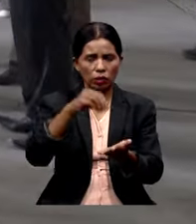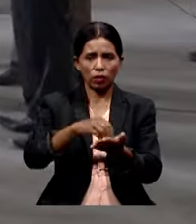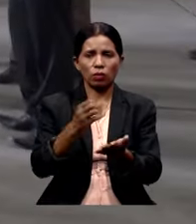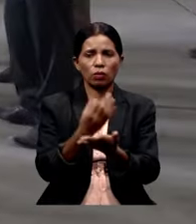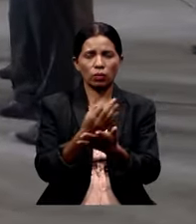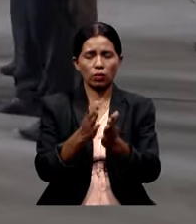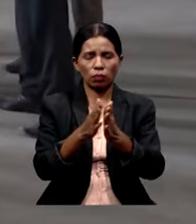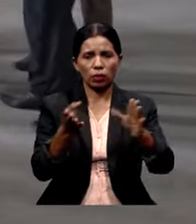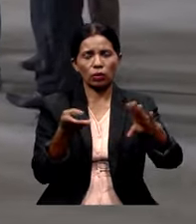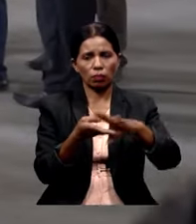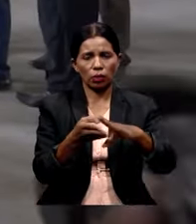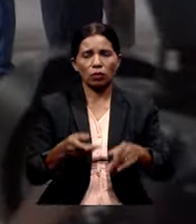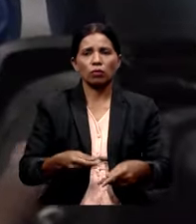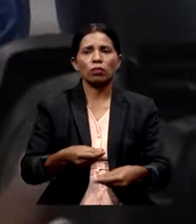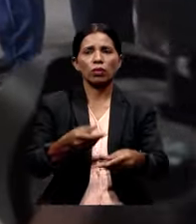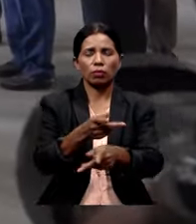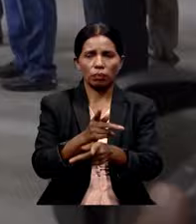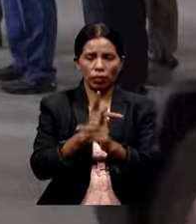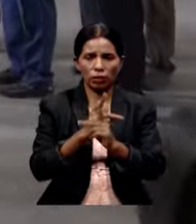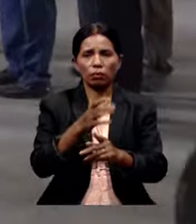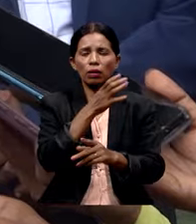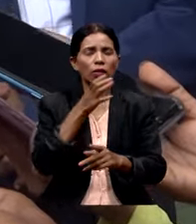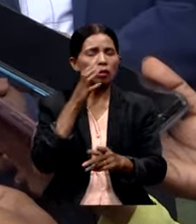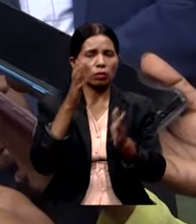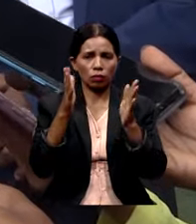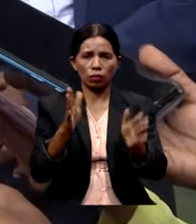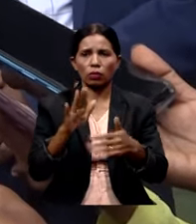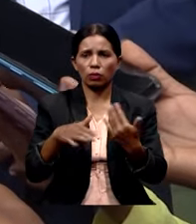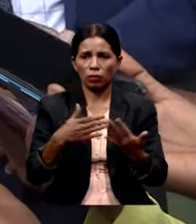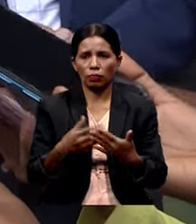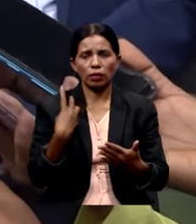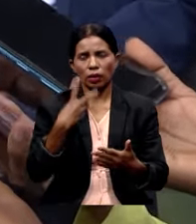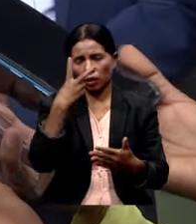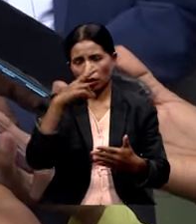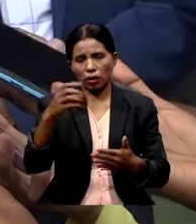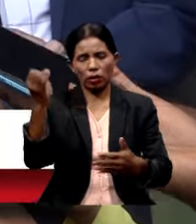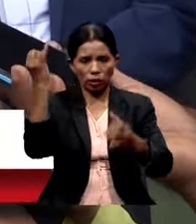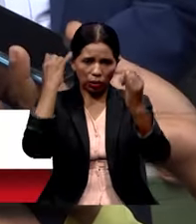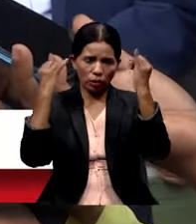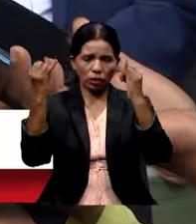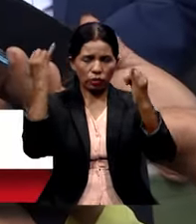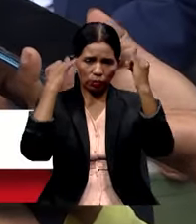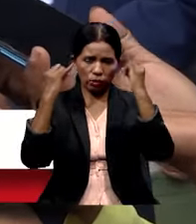iha banku hori fo kreditu ba agrikultur sira. Ma itare babek notisi informasaun au karakare